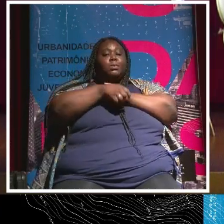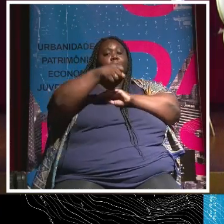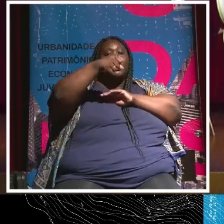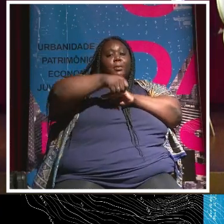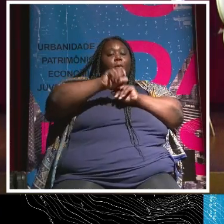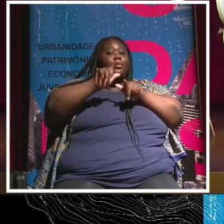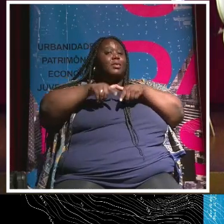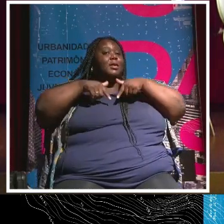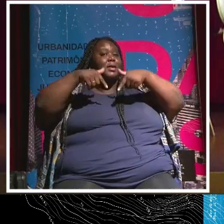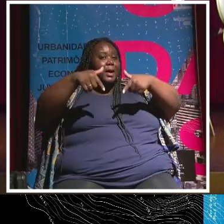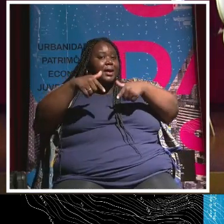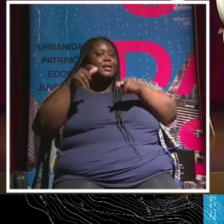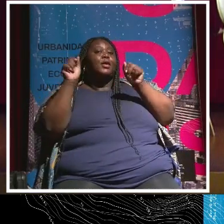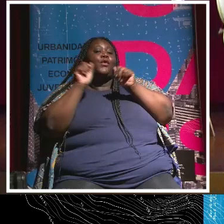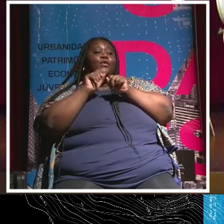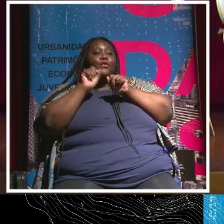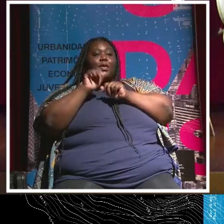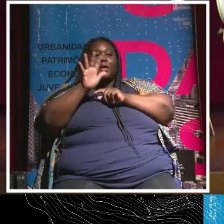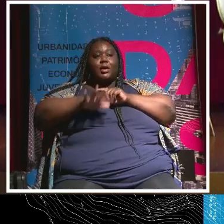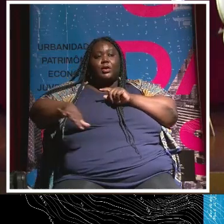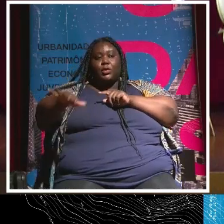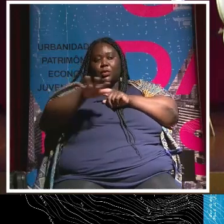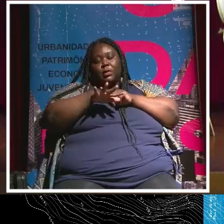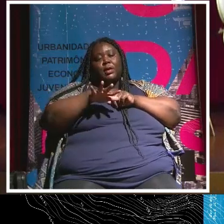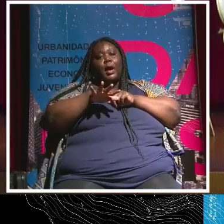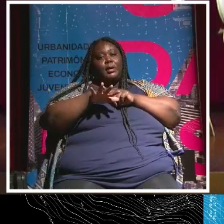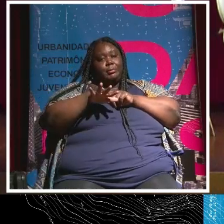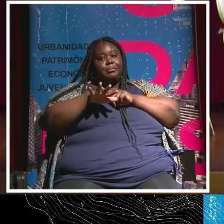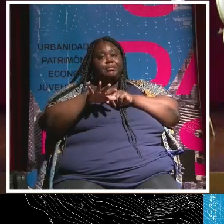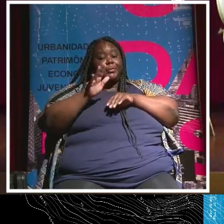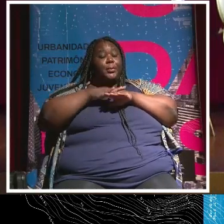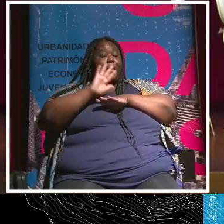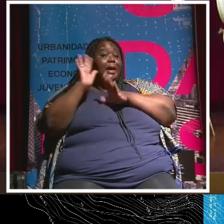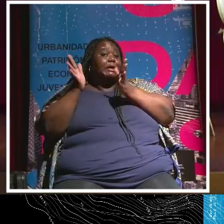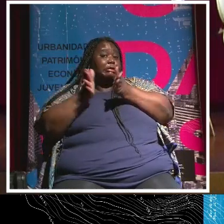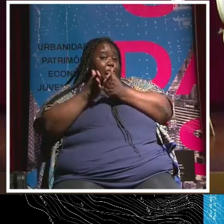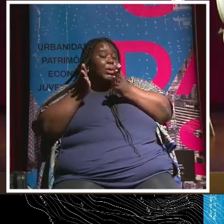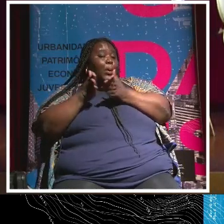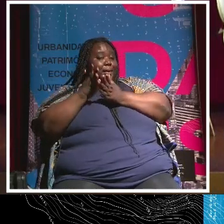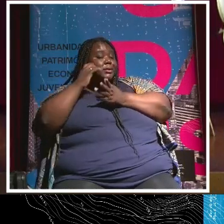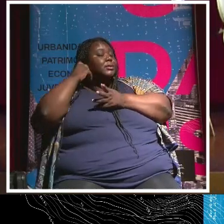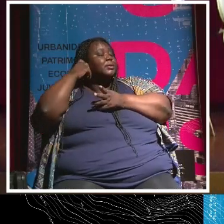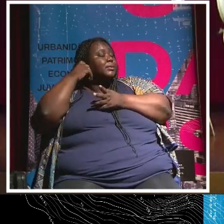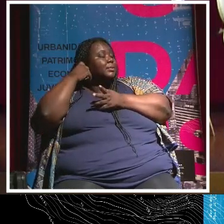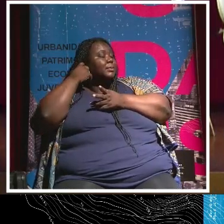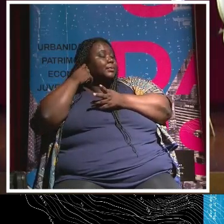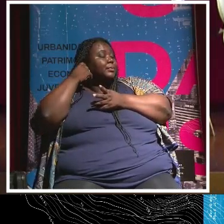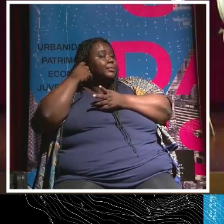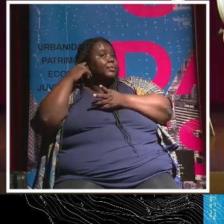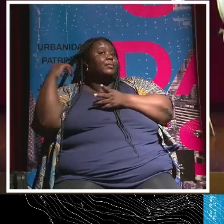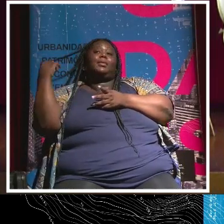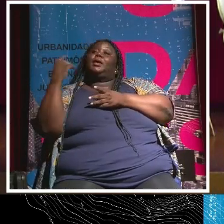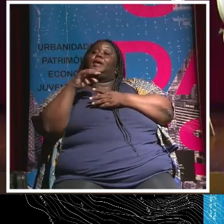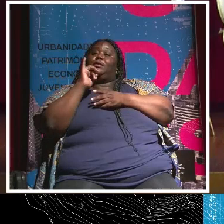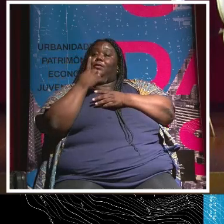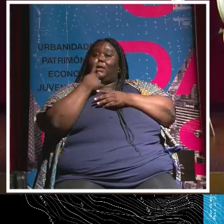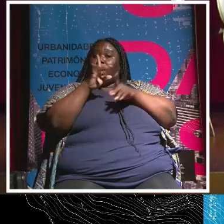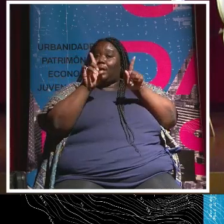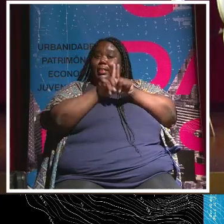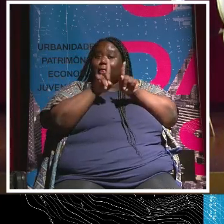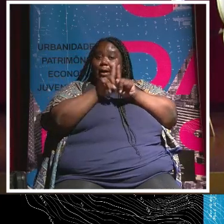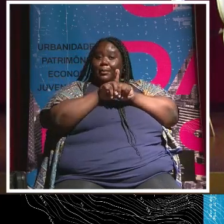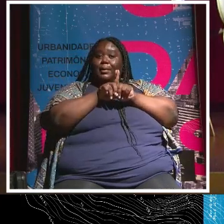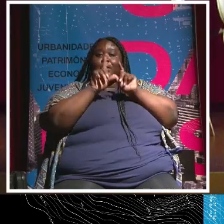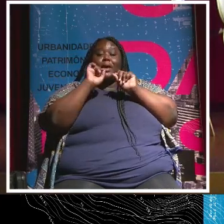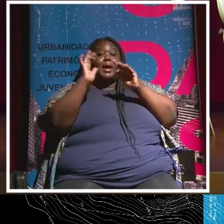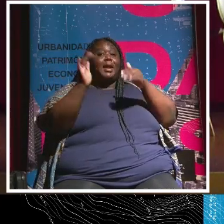com ações concretas nos territórios mais vulnerabilizados. Isso sem falar da questão